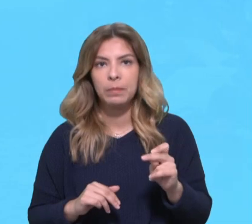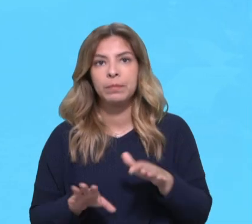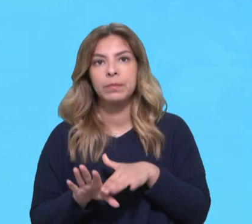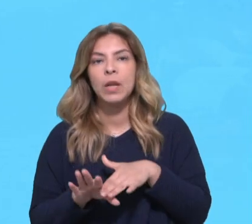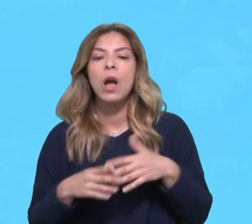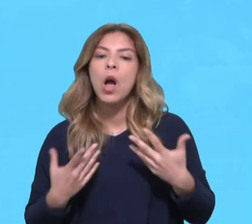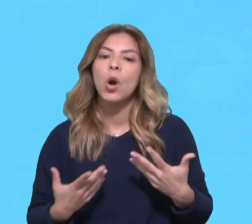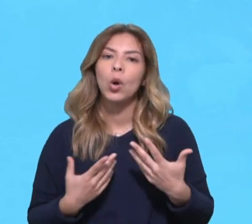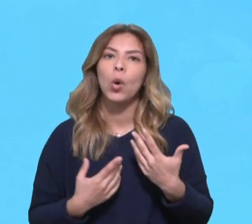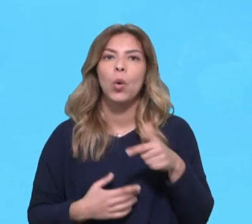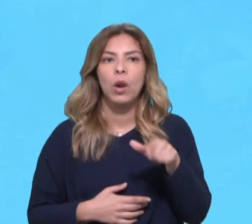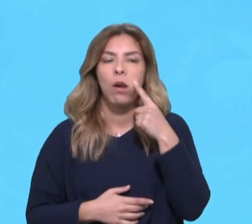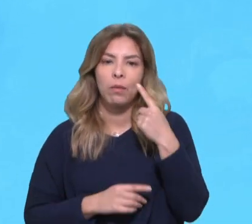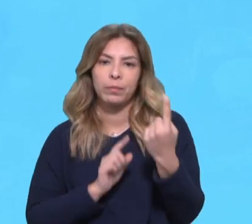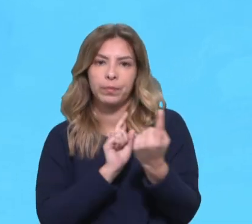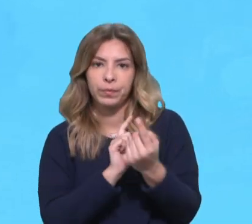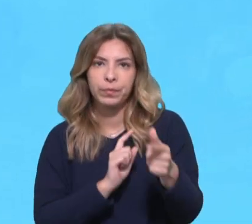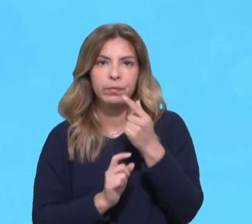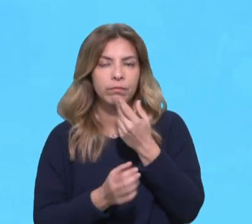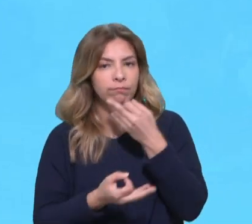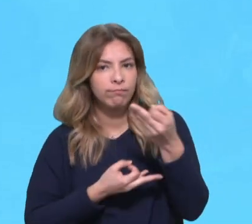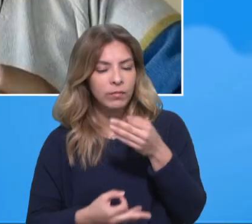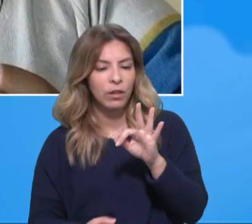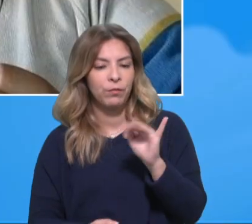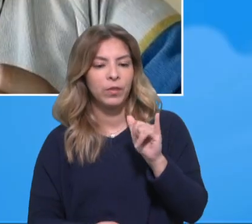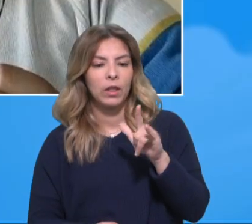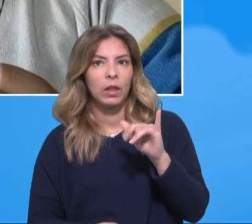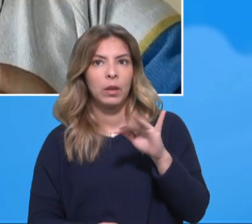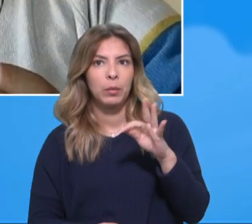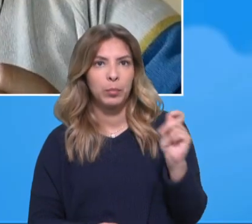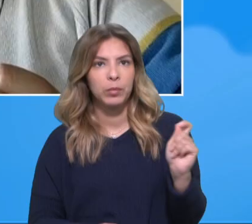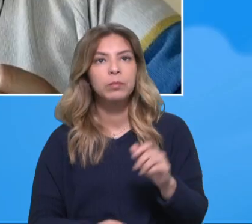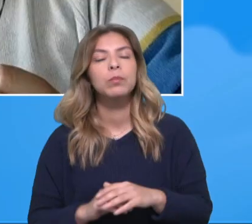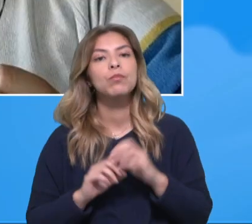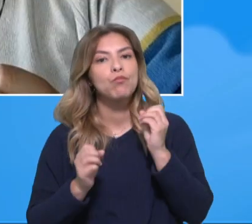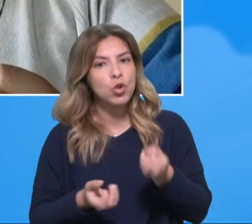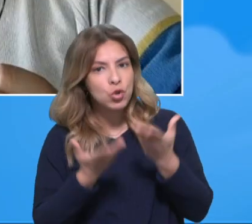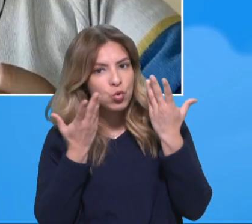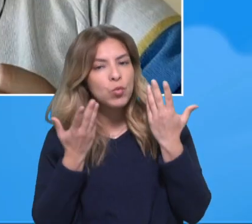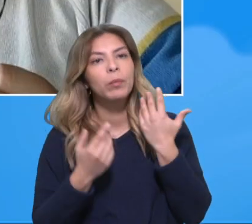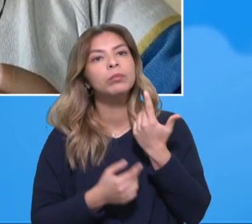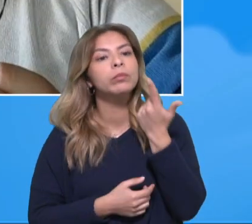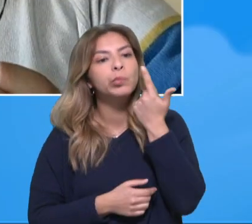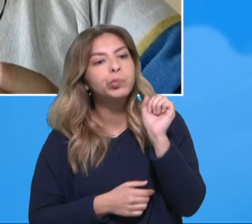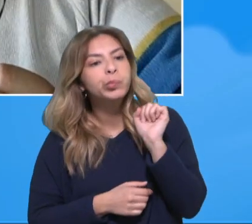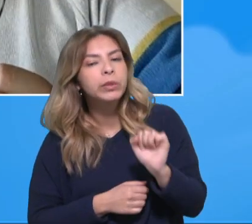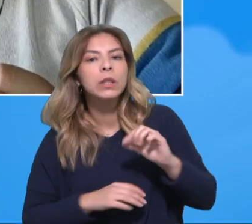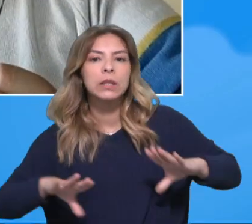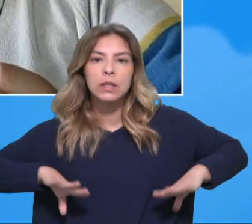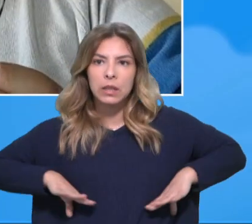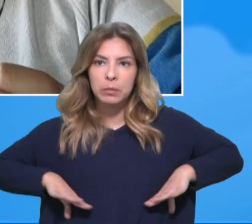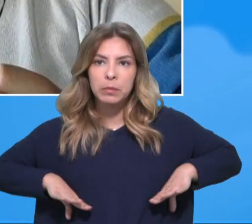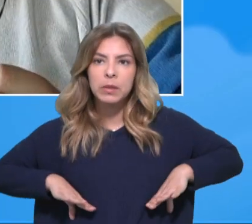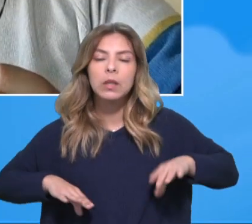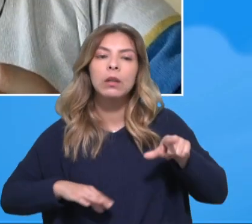agora então falar com Filipe Dias, com quem podemos ligar-nos e se ficar a conhecer também estas criações